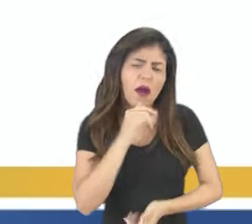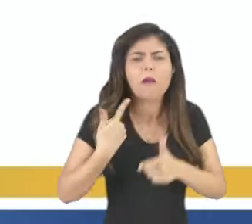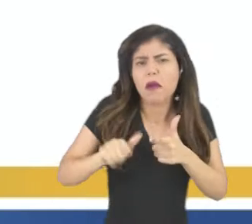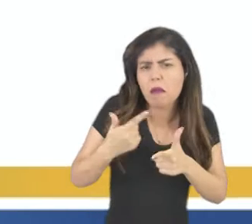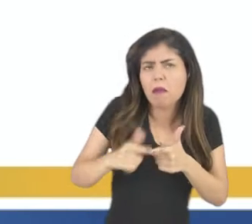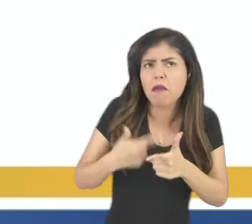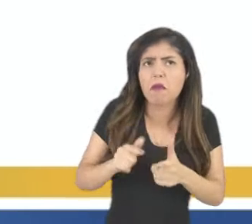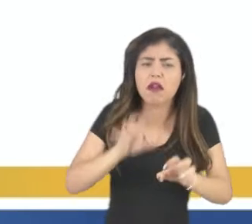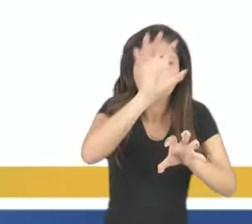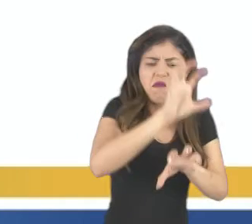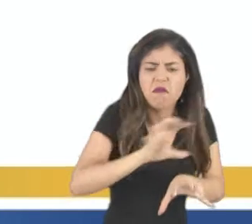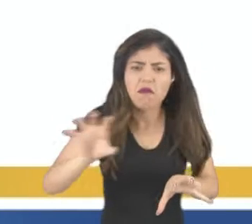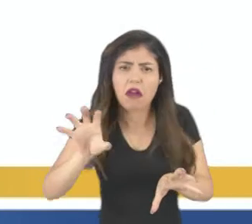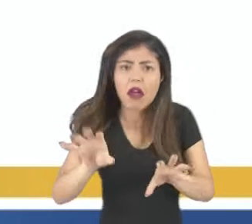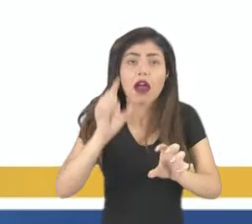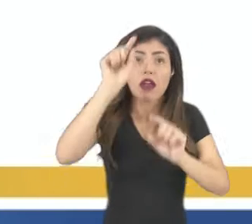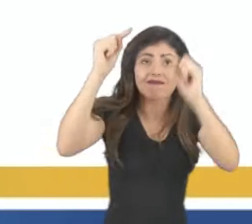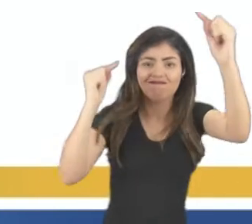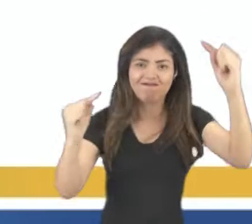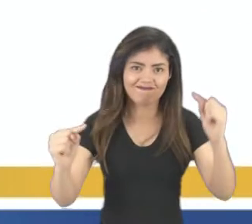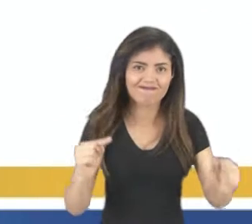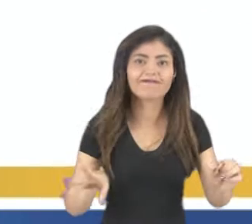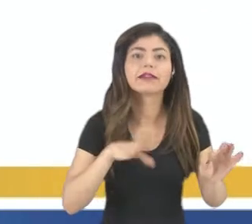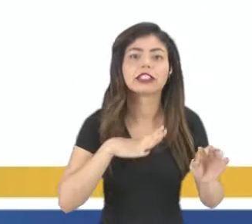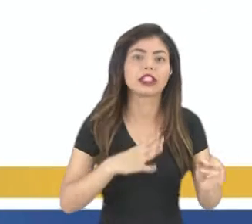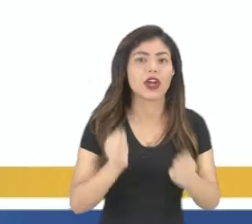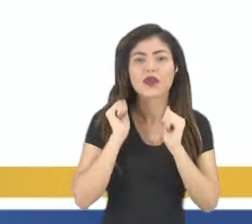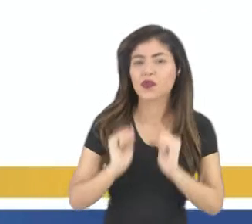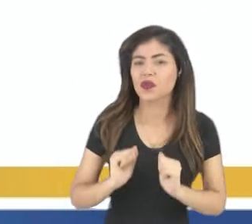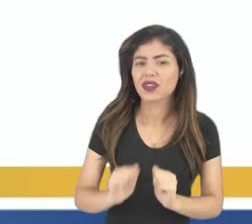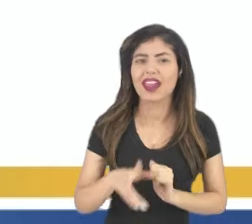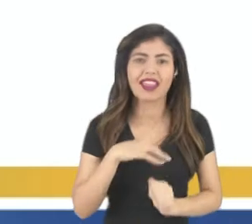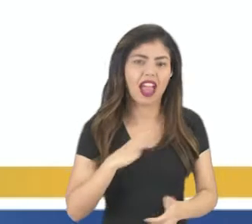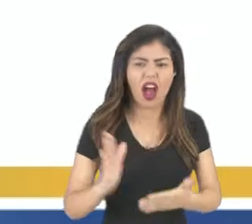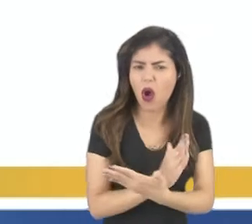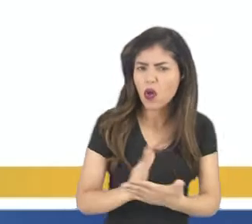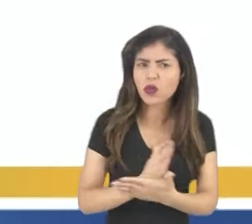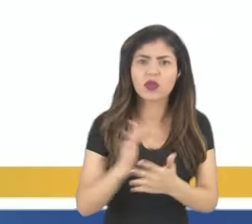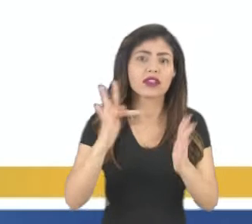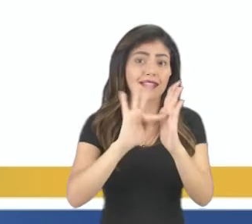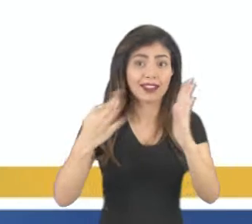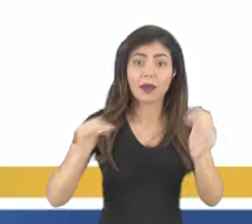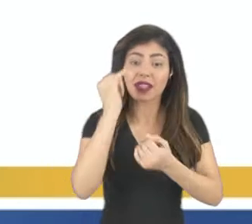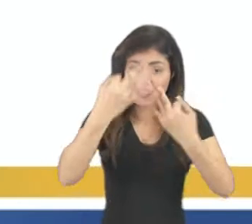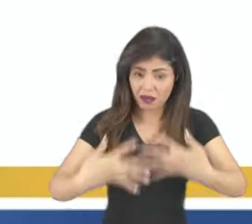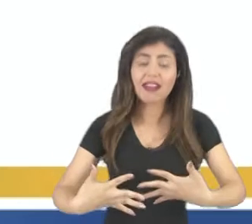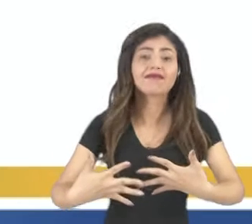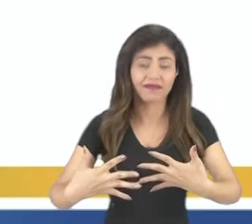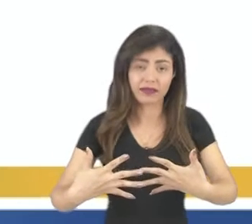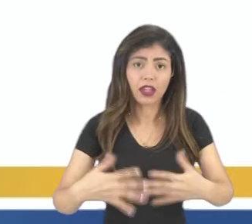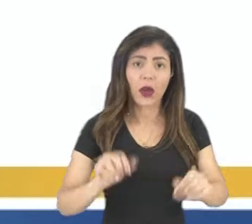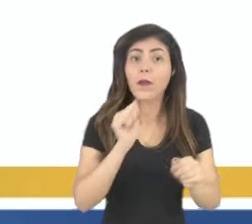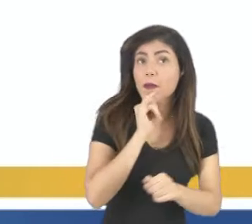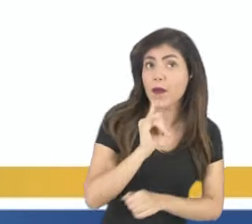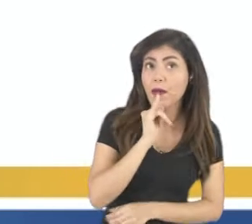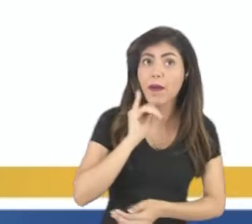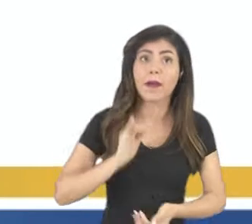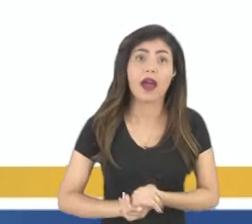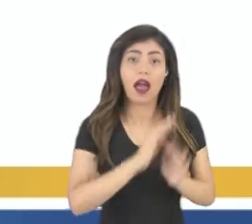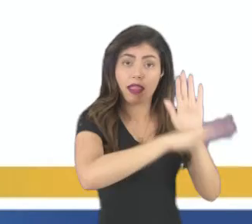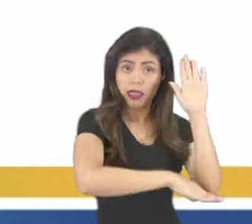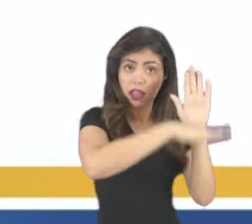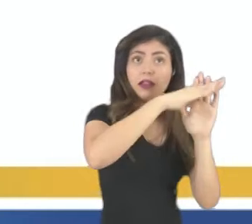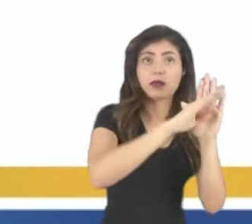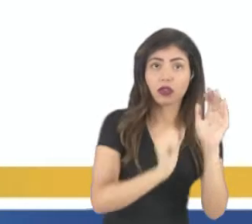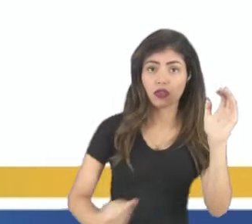problema chamado de problemas e fronteiras entre essas áreas que não permitiria com que alguns fenômenos fossem explicados se juntar por exemplo a